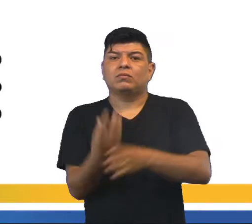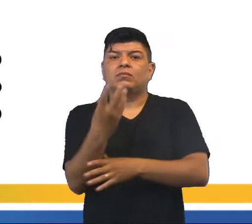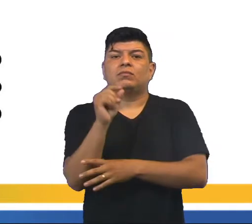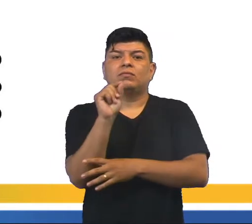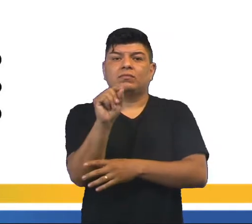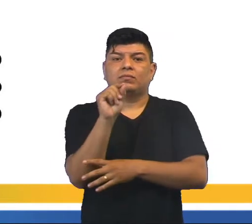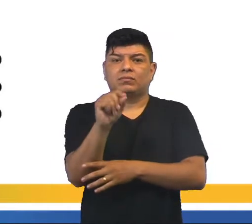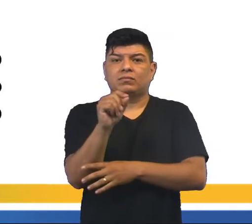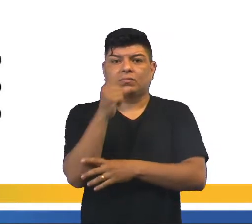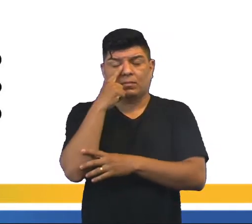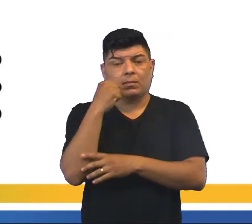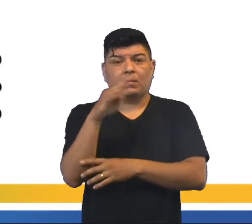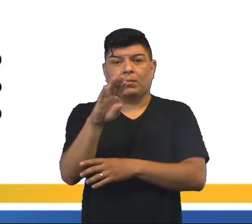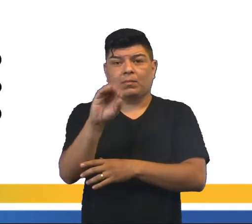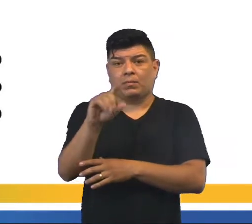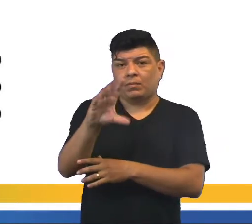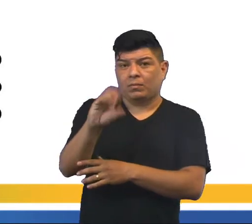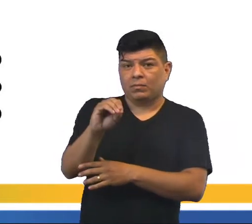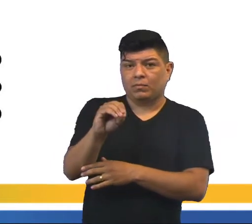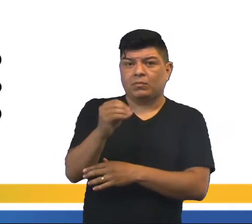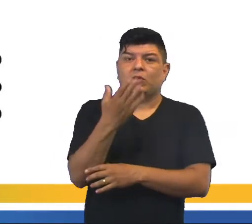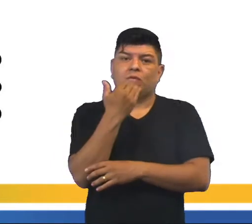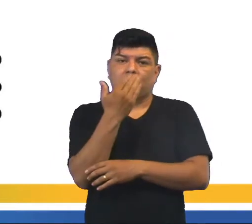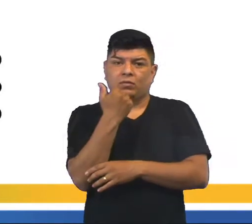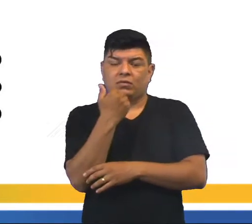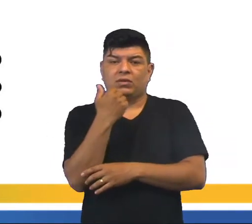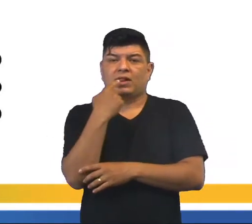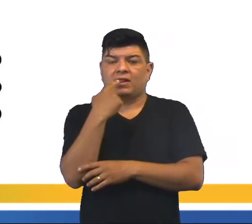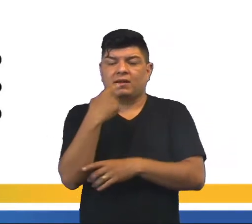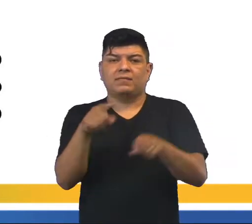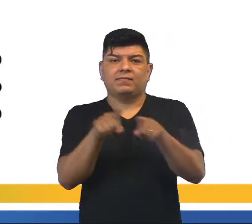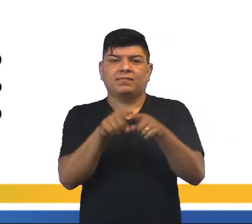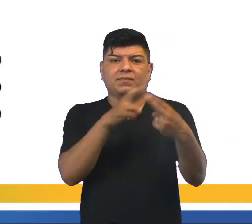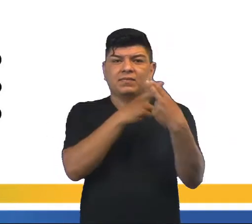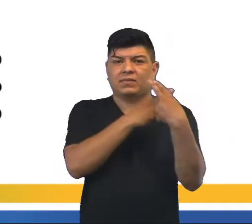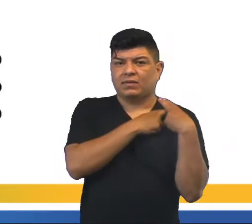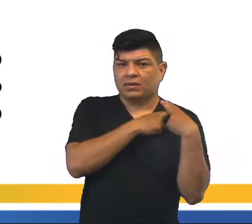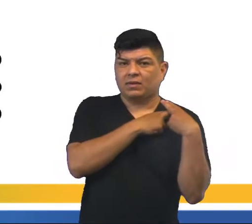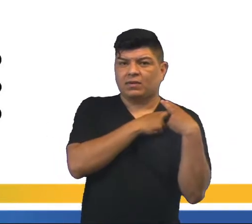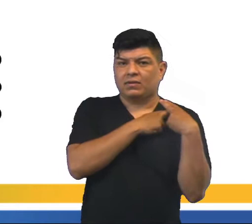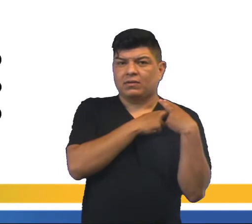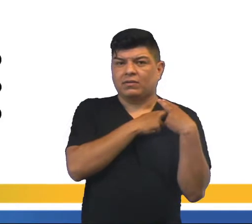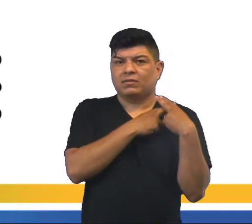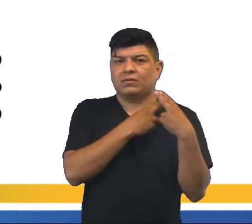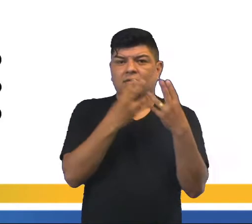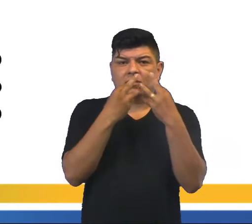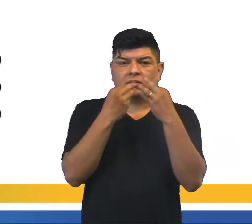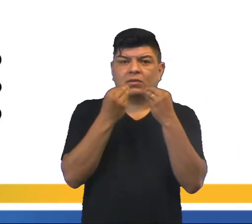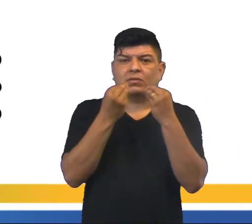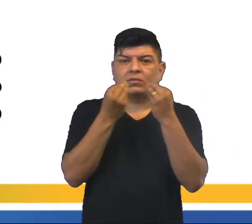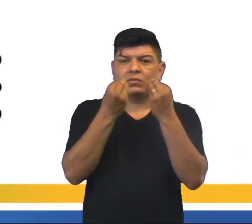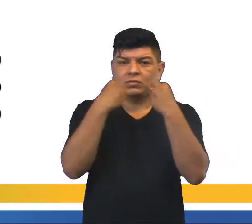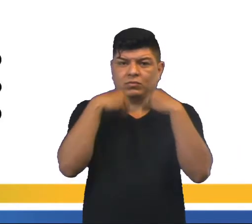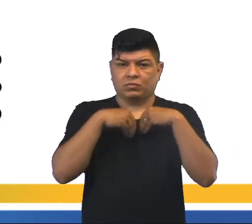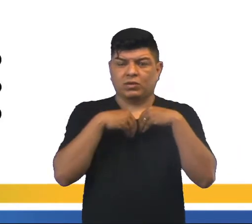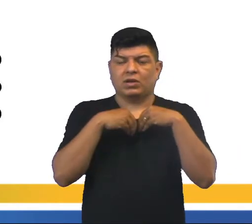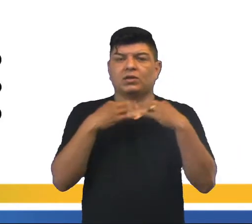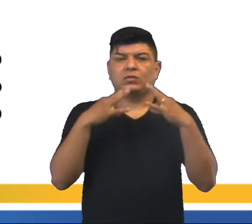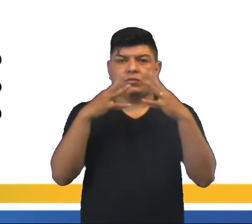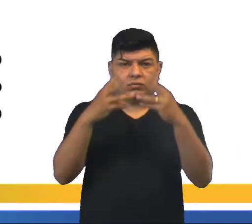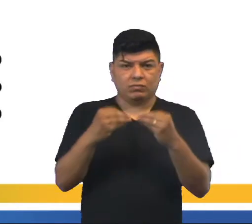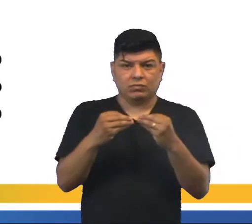chamado bolo alimentar. É a língua também que ajuda na deglutição do bolo